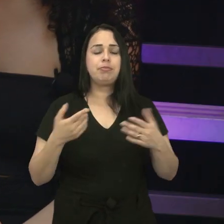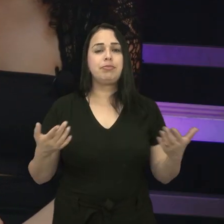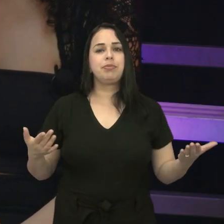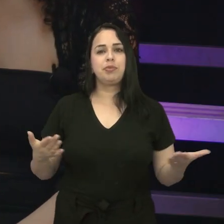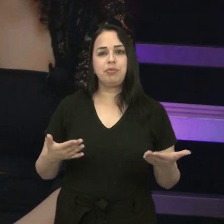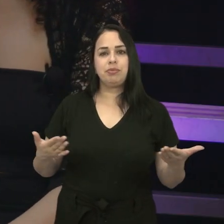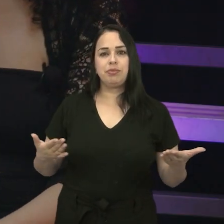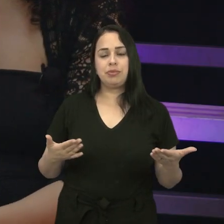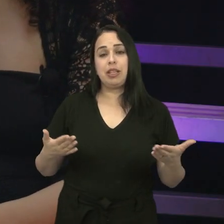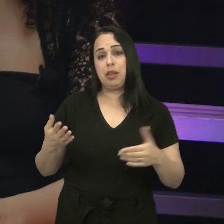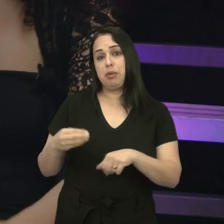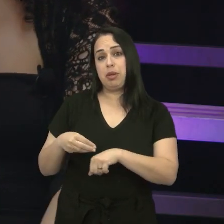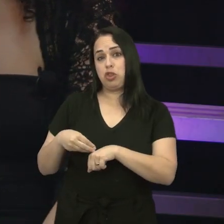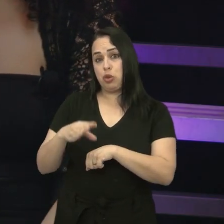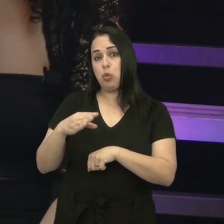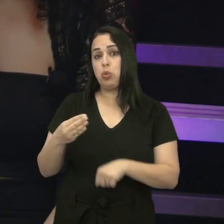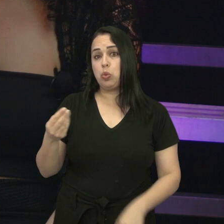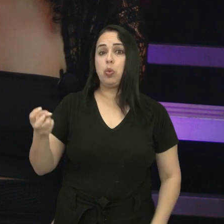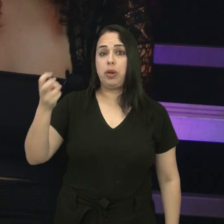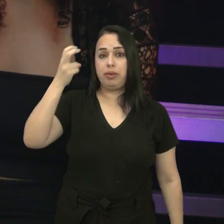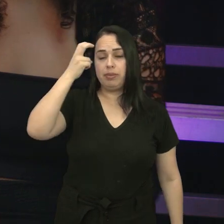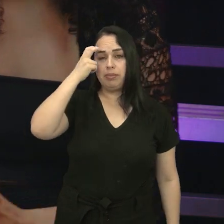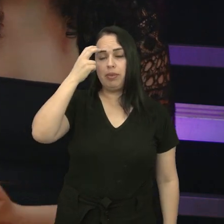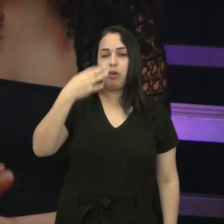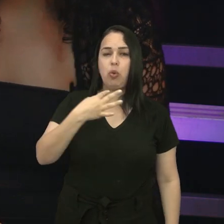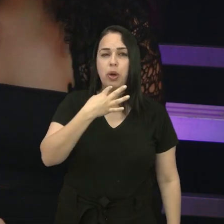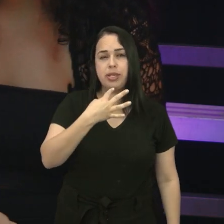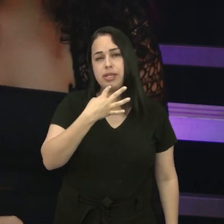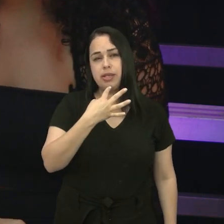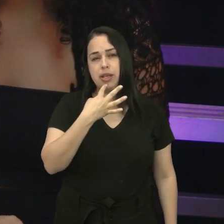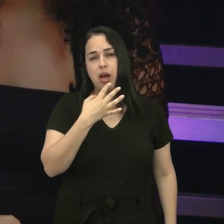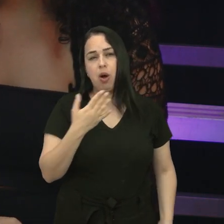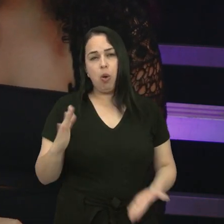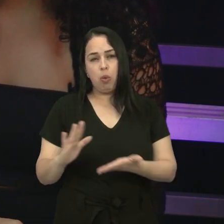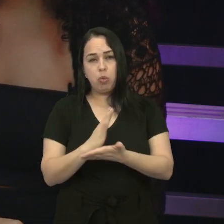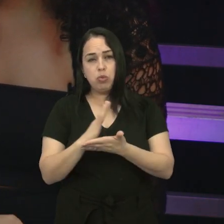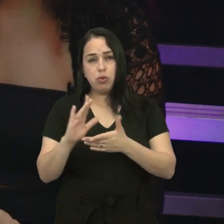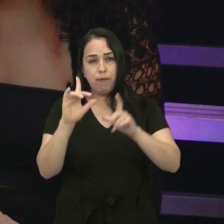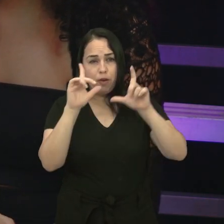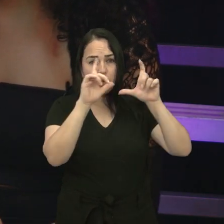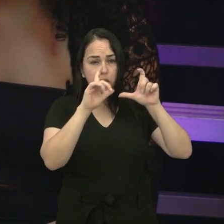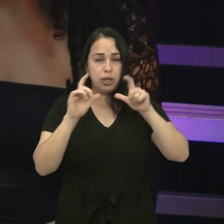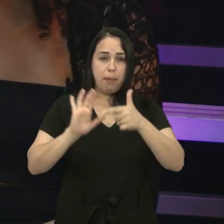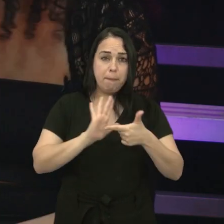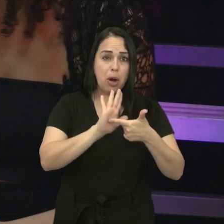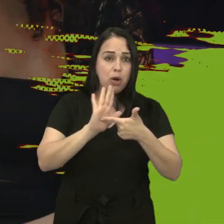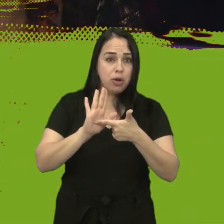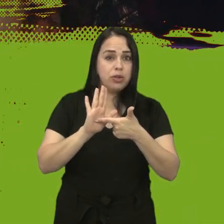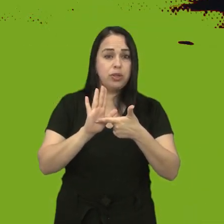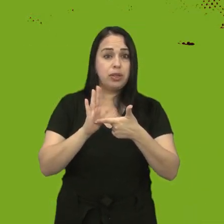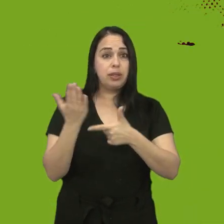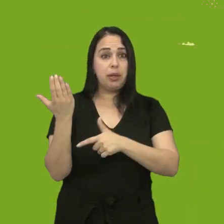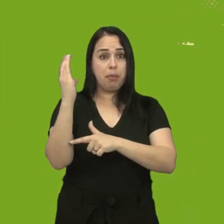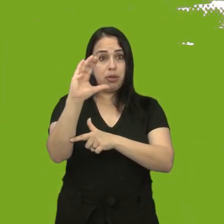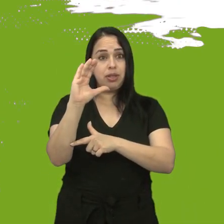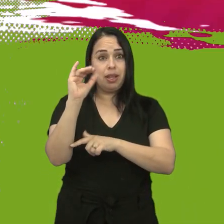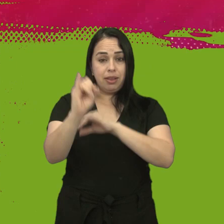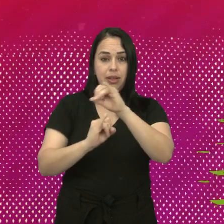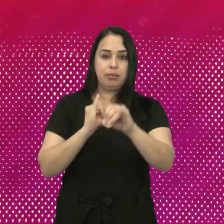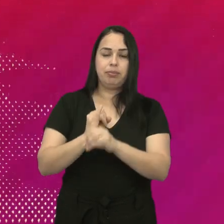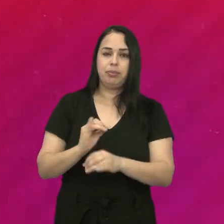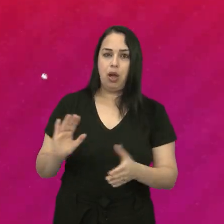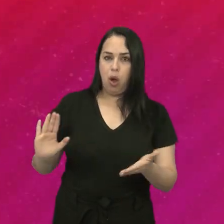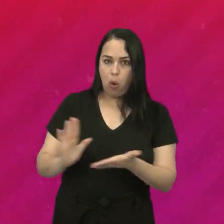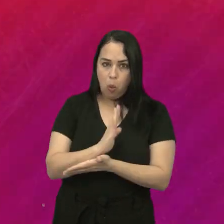E agora a gente tem indicação cultural para você. A gente vai conhecer alguns fotógrafos da região que expõem os trabalhos na internet.